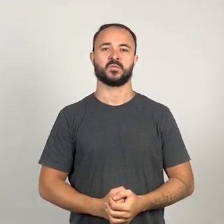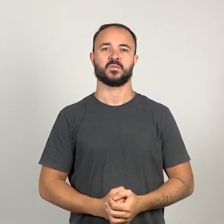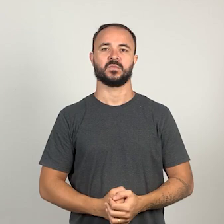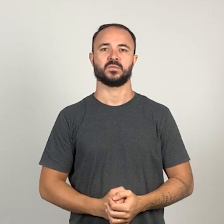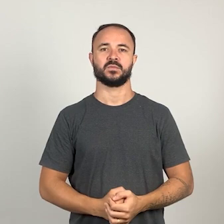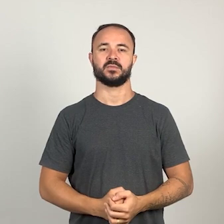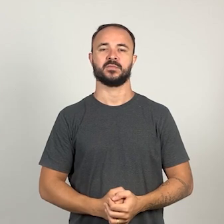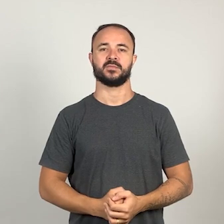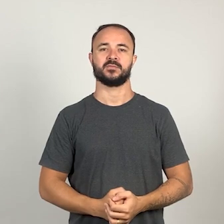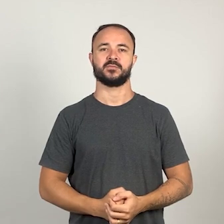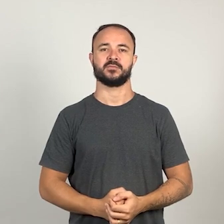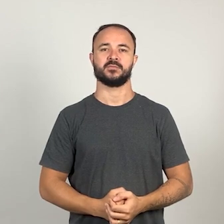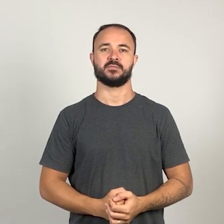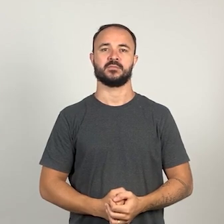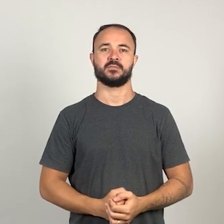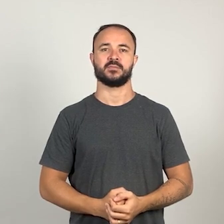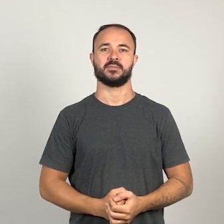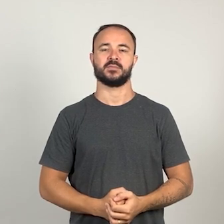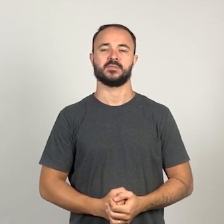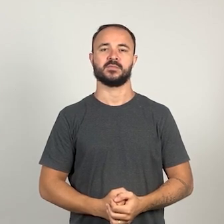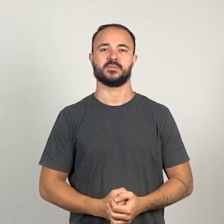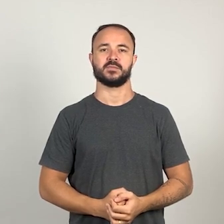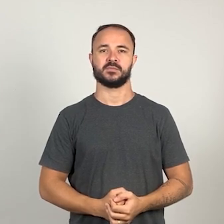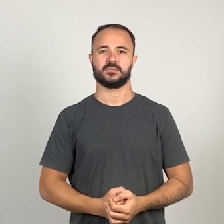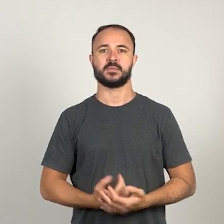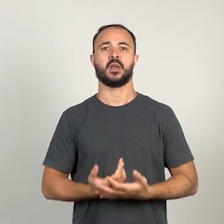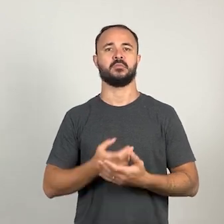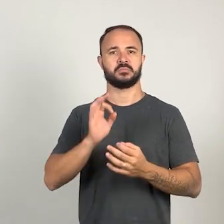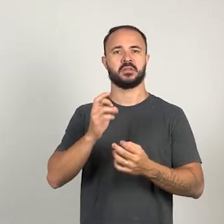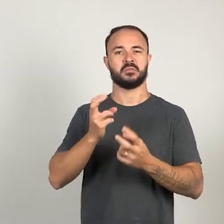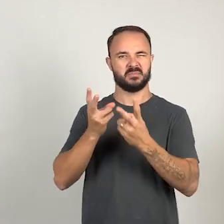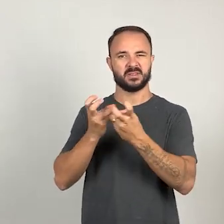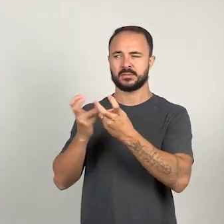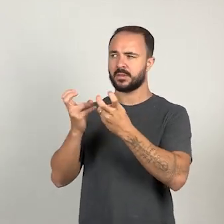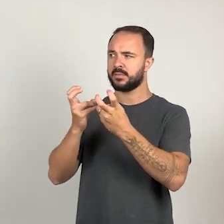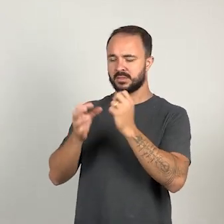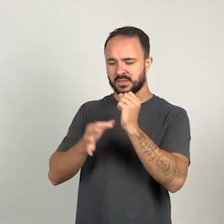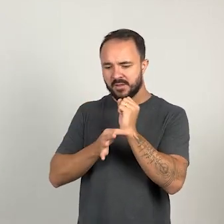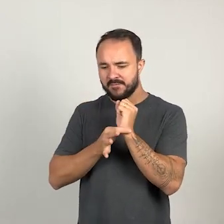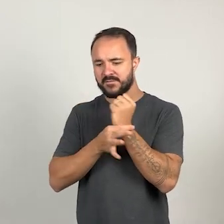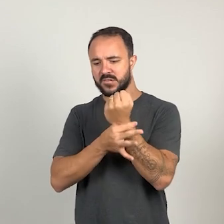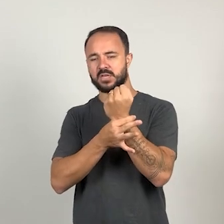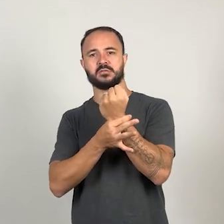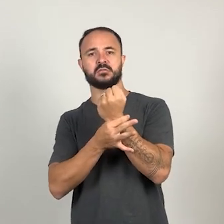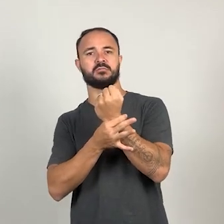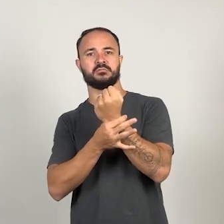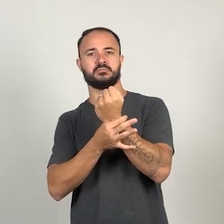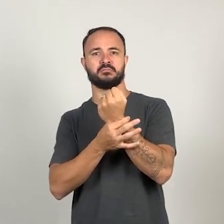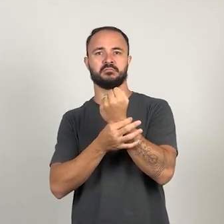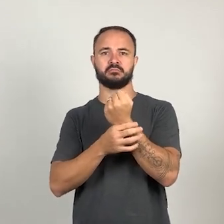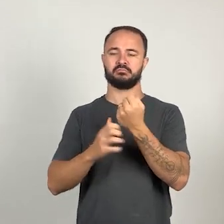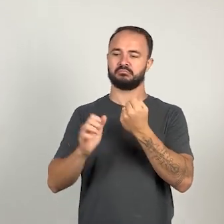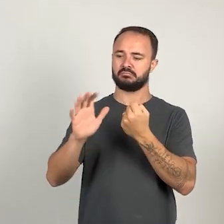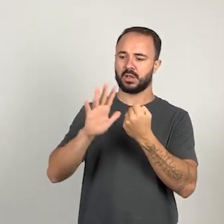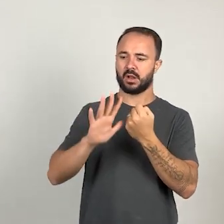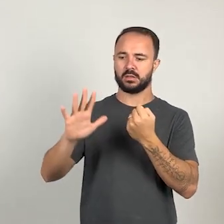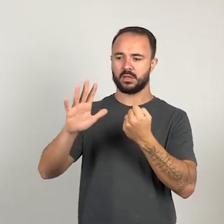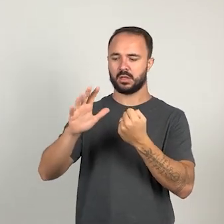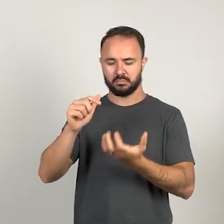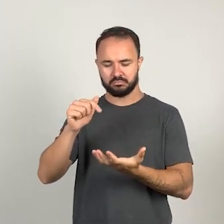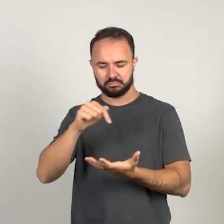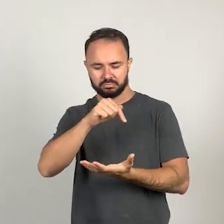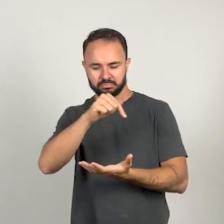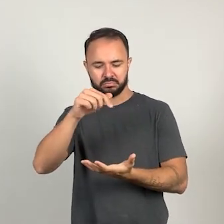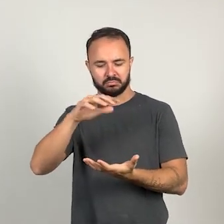Então, nós temos aqui uma fixação que podemos colocar justamente na lateral do nosso EV6.